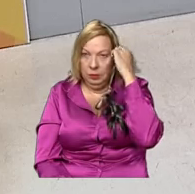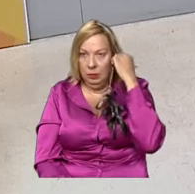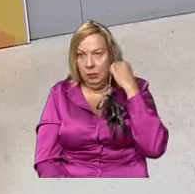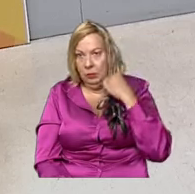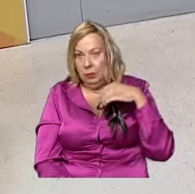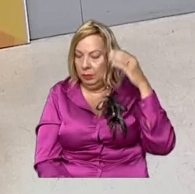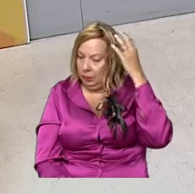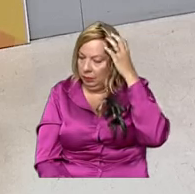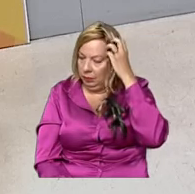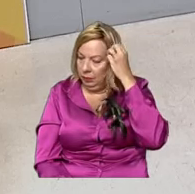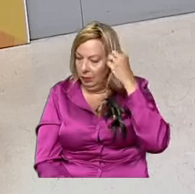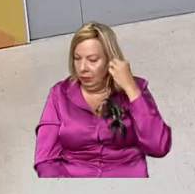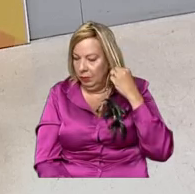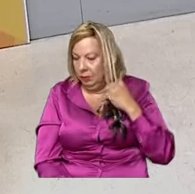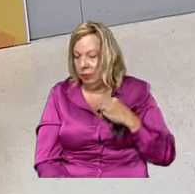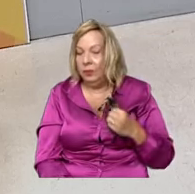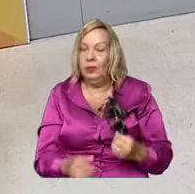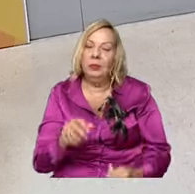49 já foi.